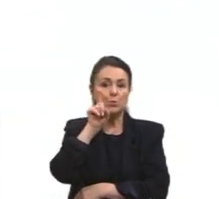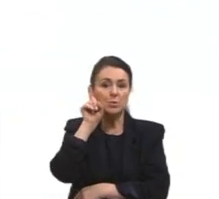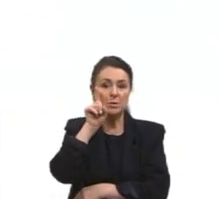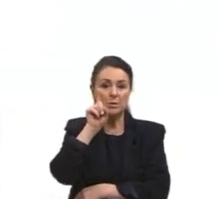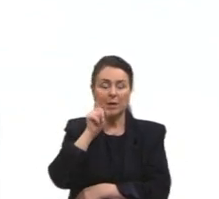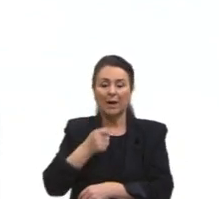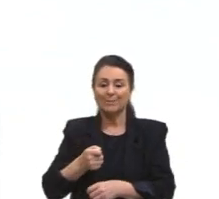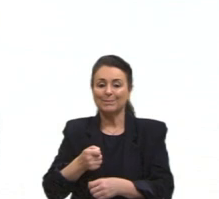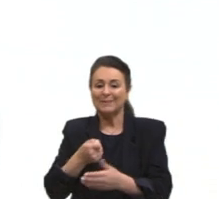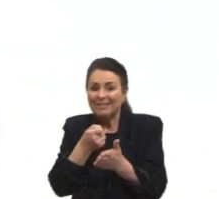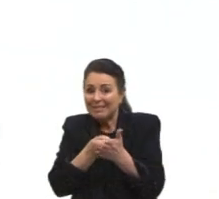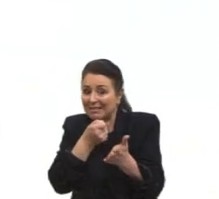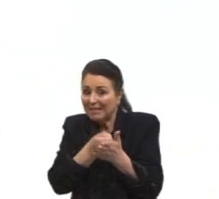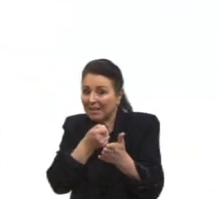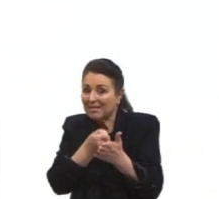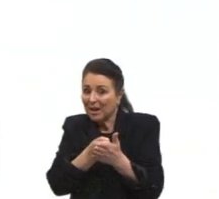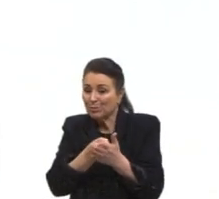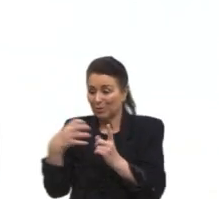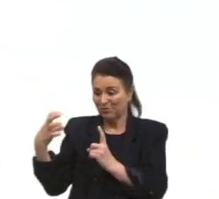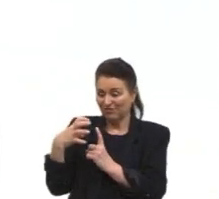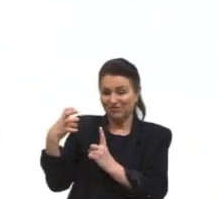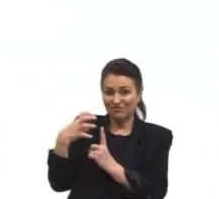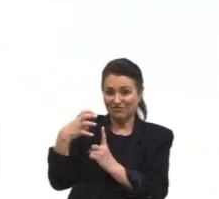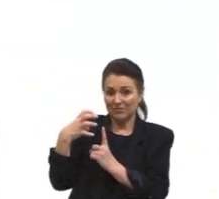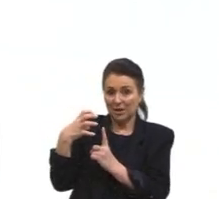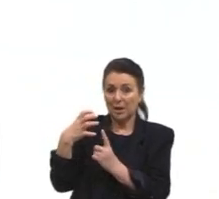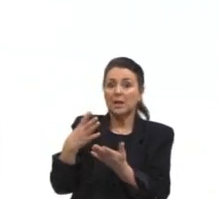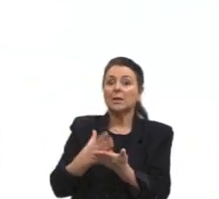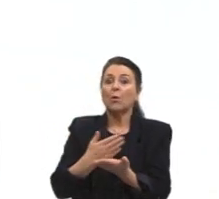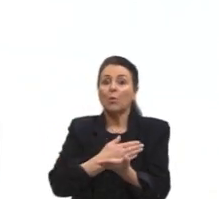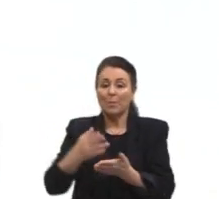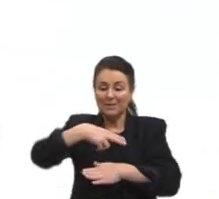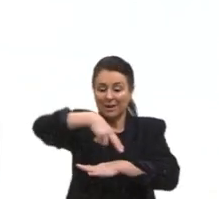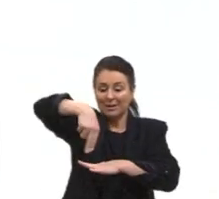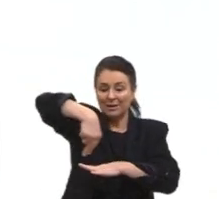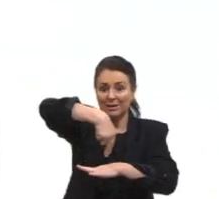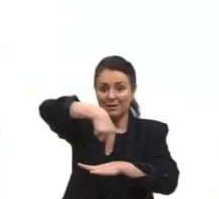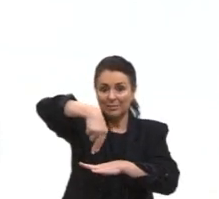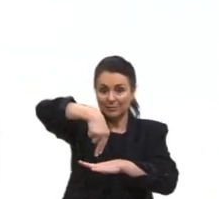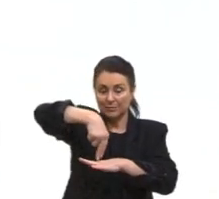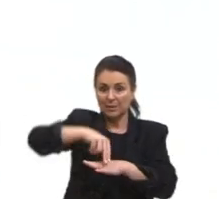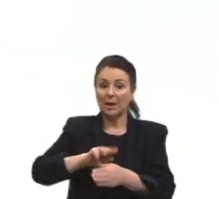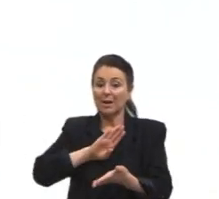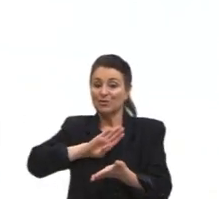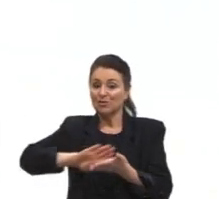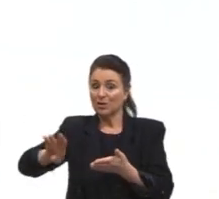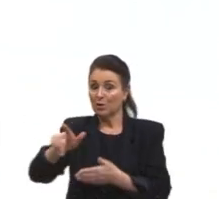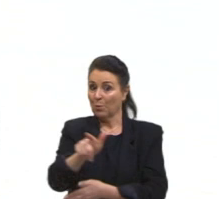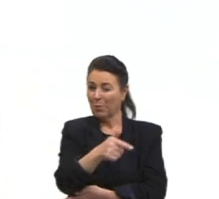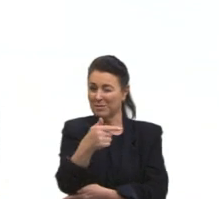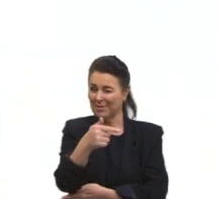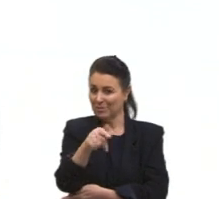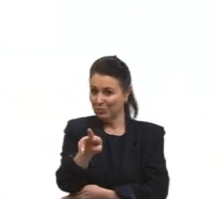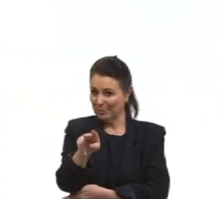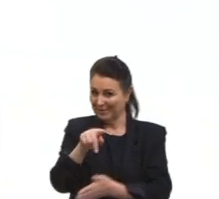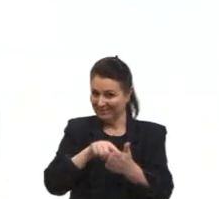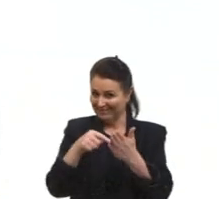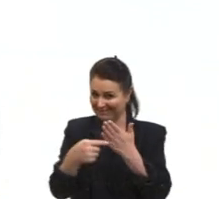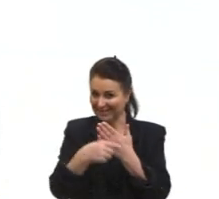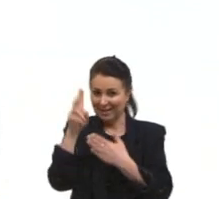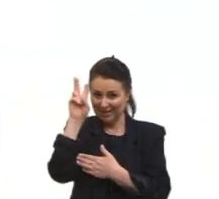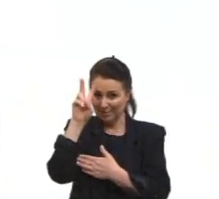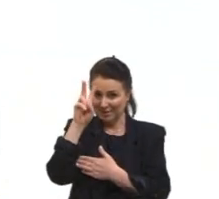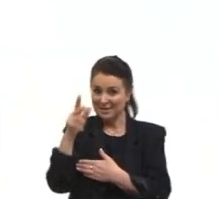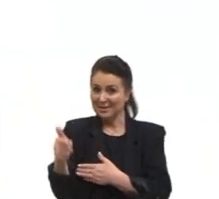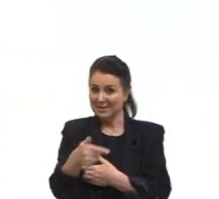tentando forçar algumas coisas e aí a nacionalizam Então essas reservas tiram essas sete irmãs do poder e colocam